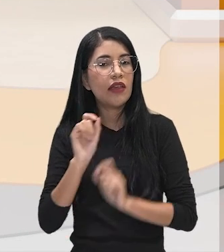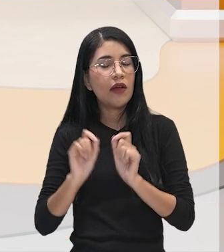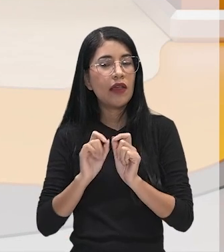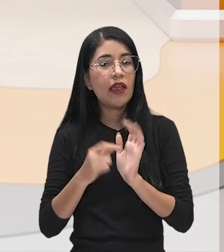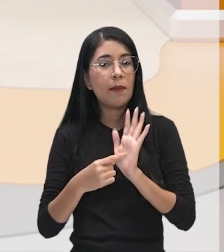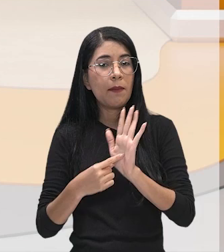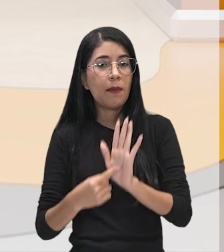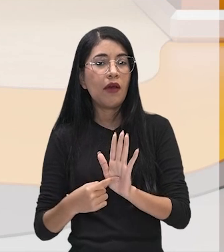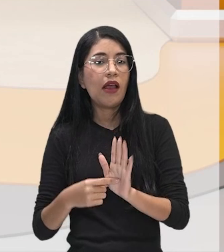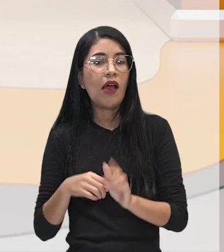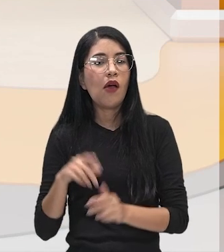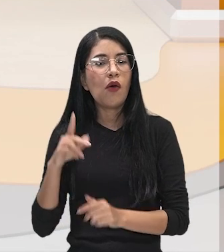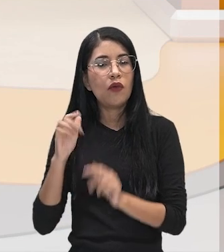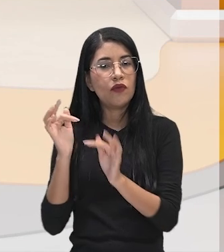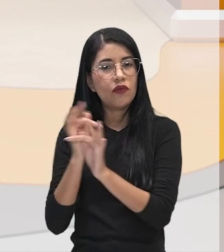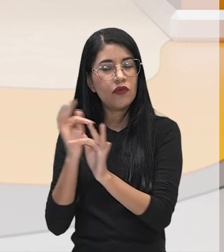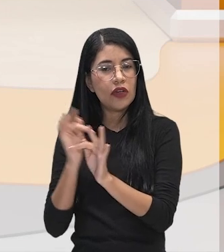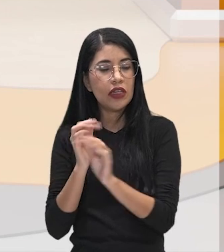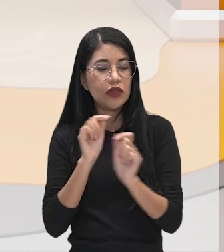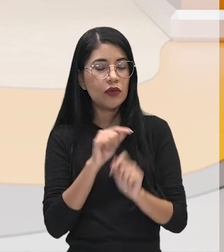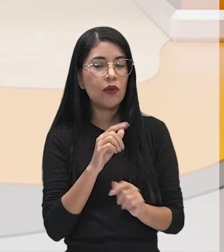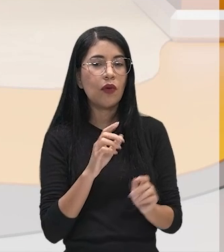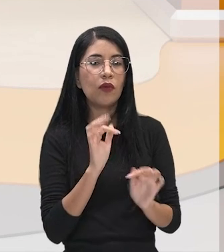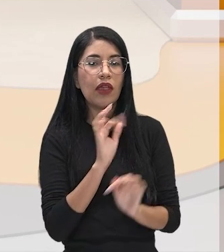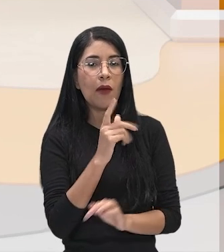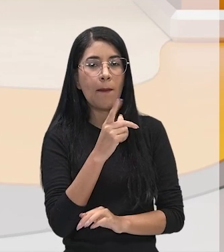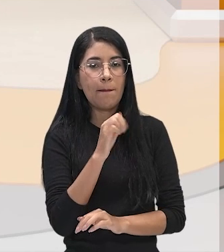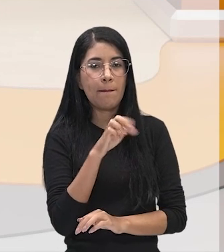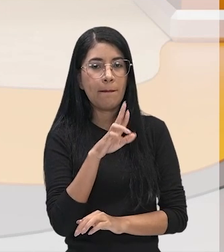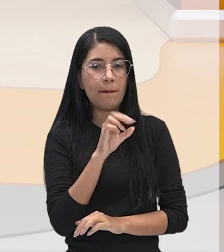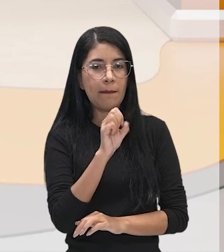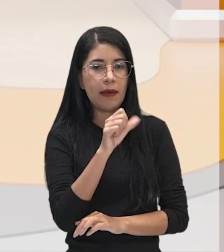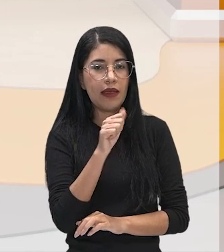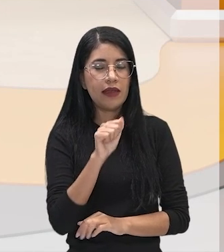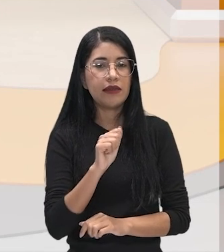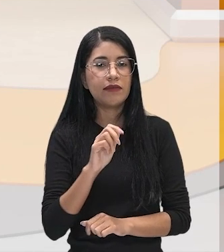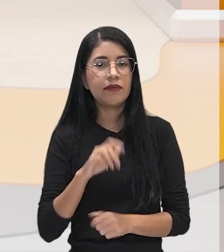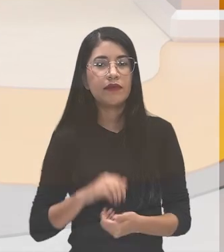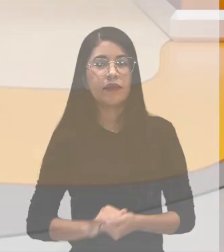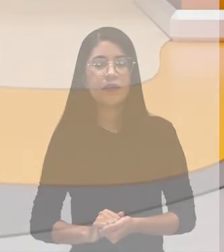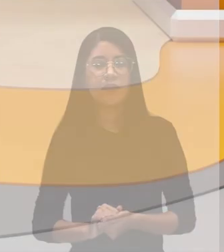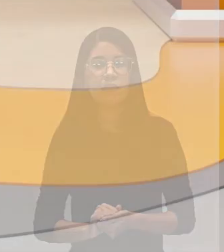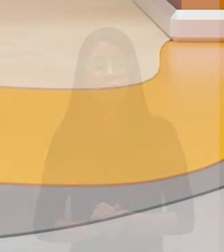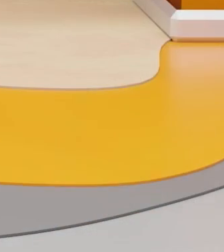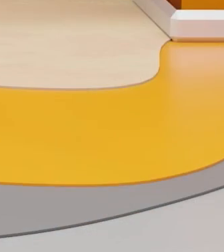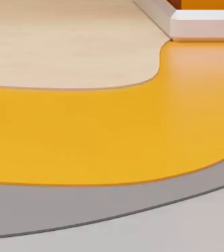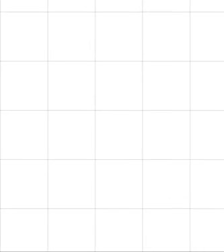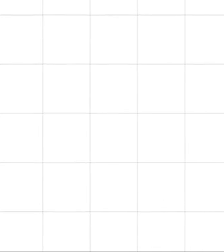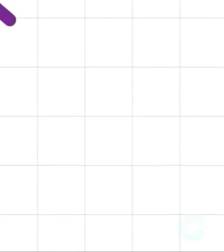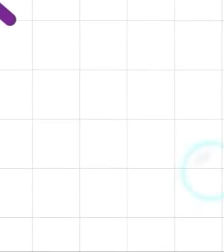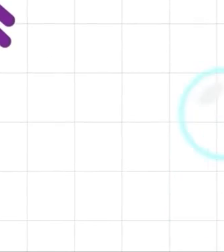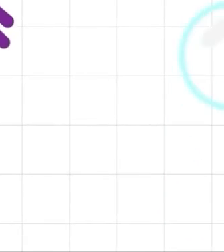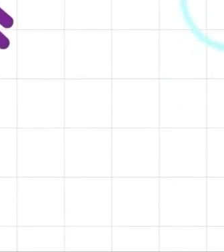de um lado os fenícios e de outro, então, os persas. E a prof se despede por aqui.